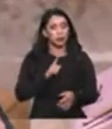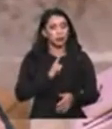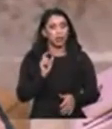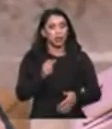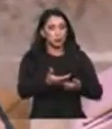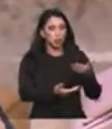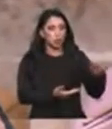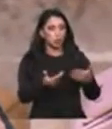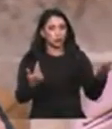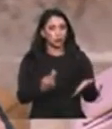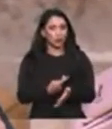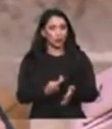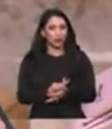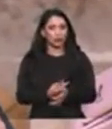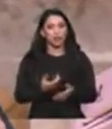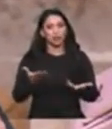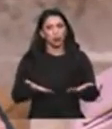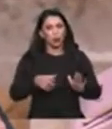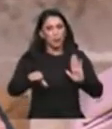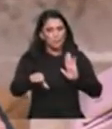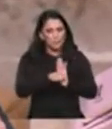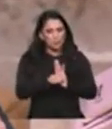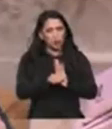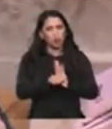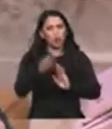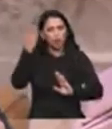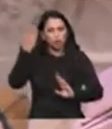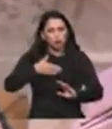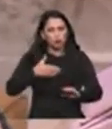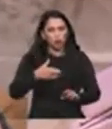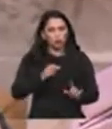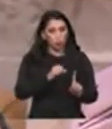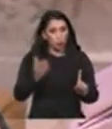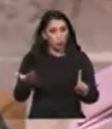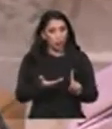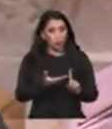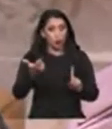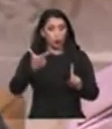delitos antecedentes de corrupção passiva, o réu Fernando Collor, em conluio com os